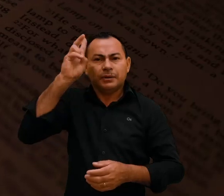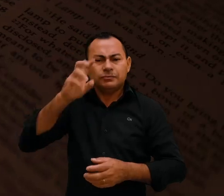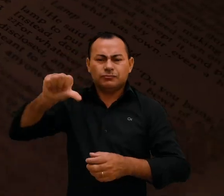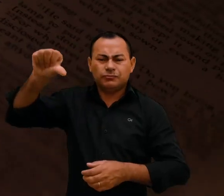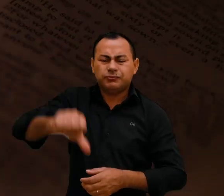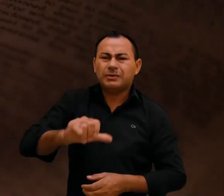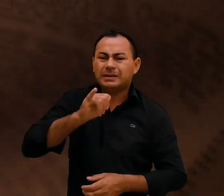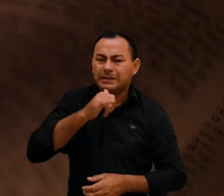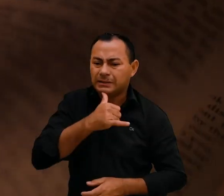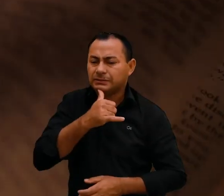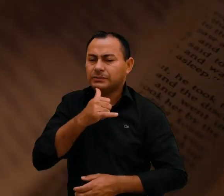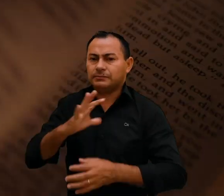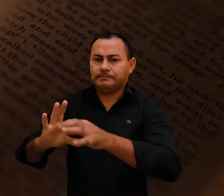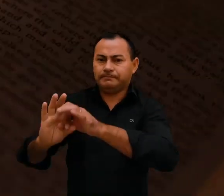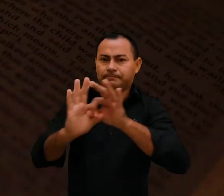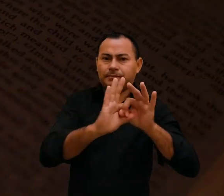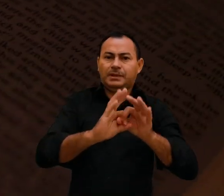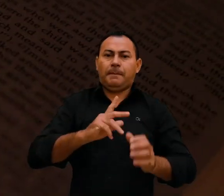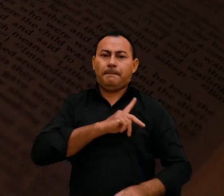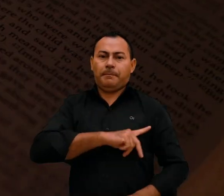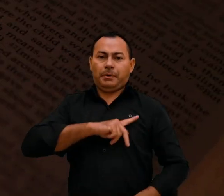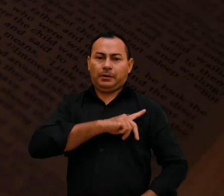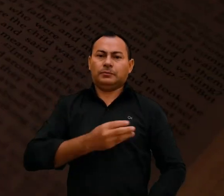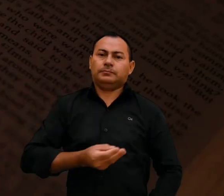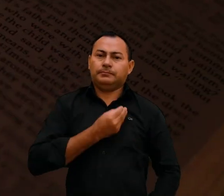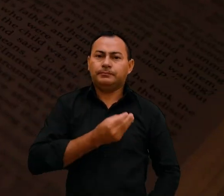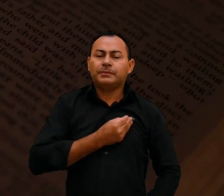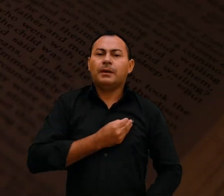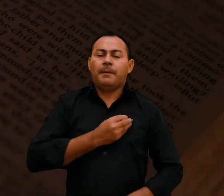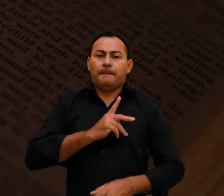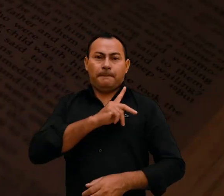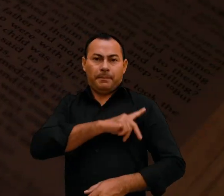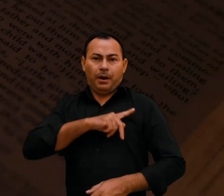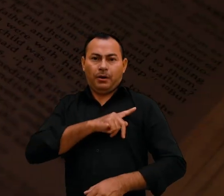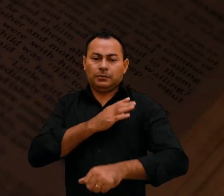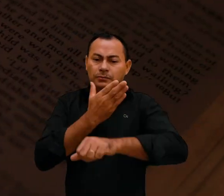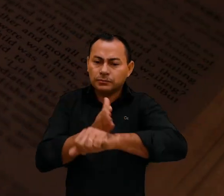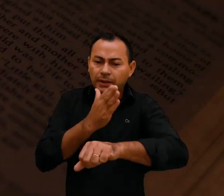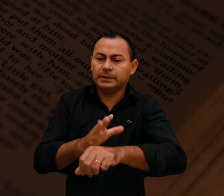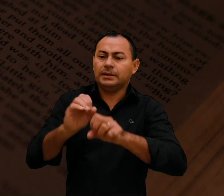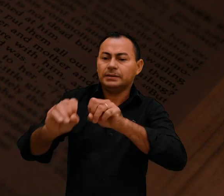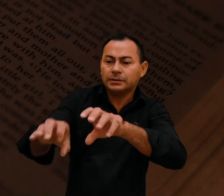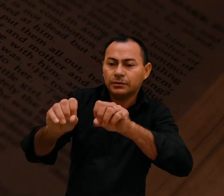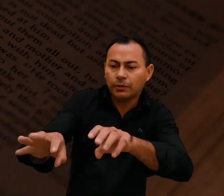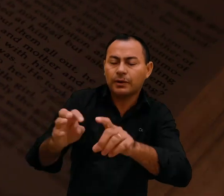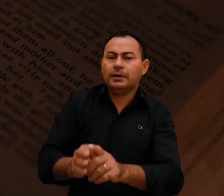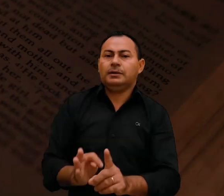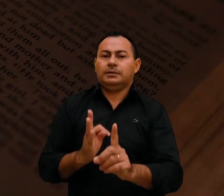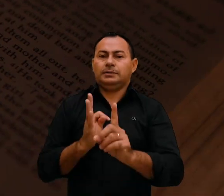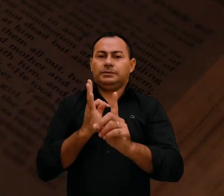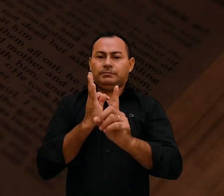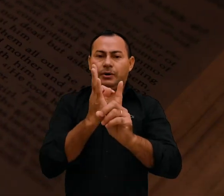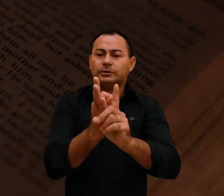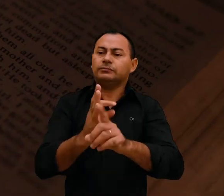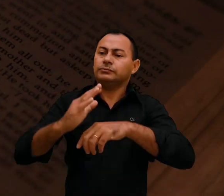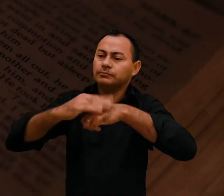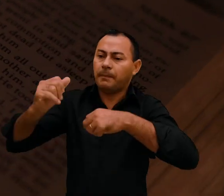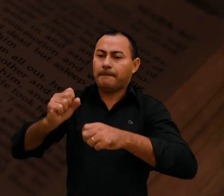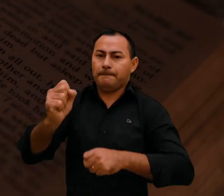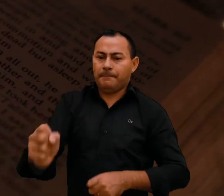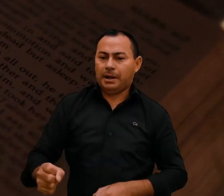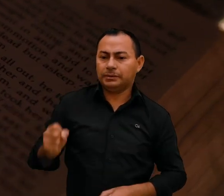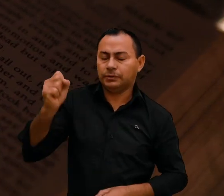terrível contexto em que Paulo se encontravam Paulo treinou e ensinou Timóteo para o Seu Chamado de